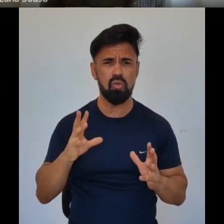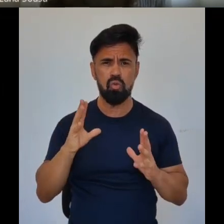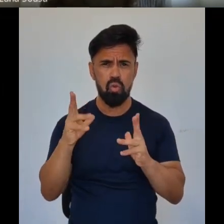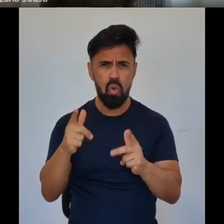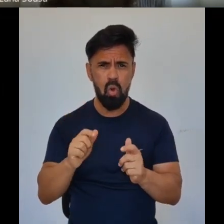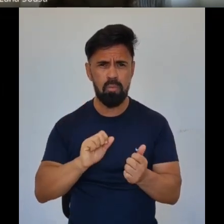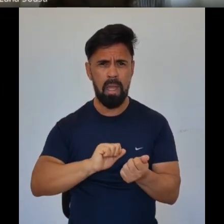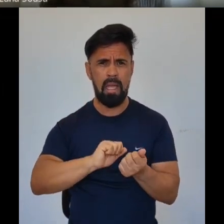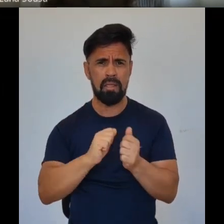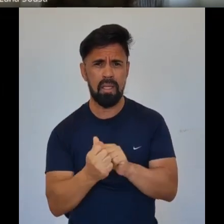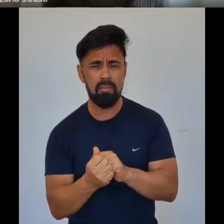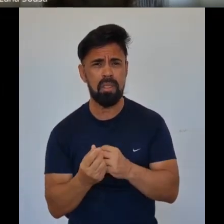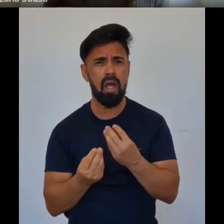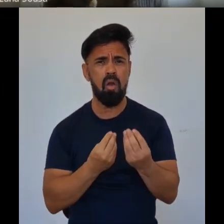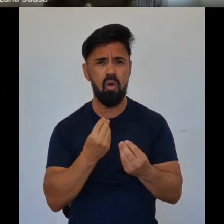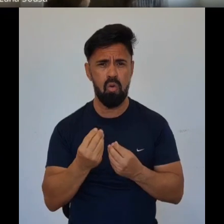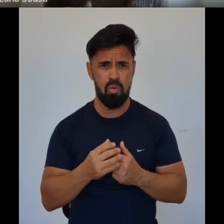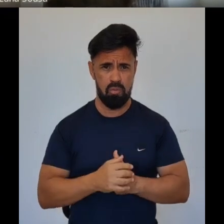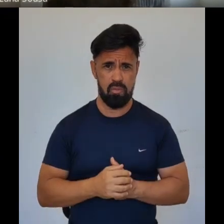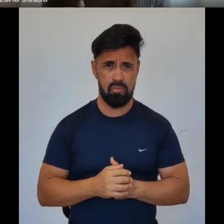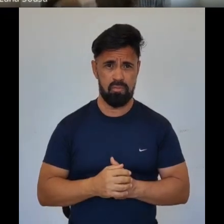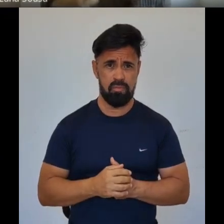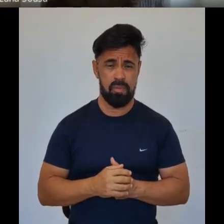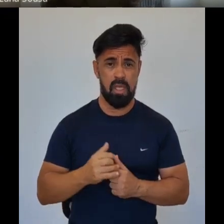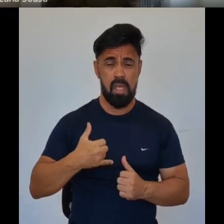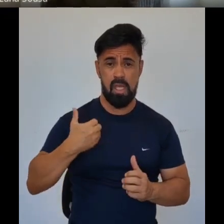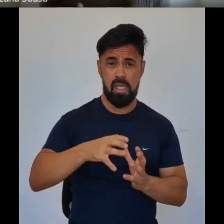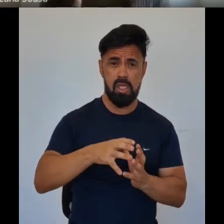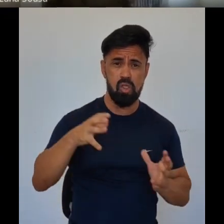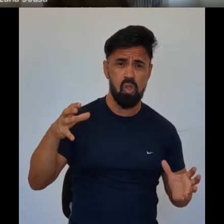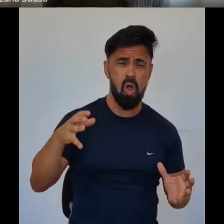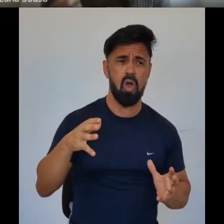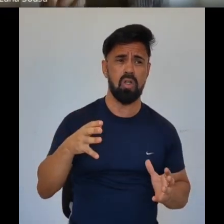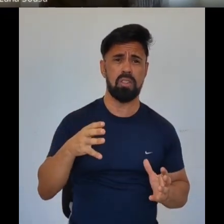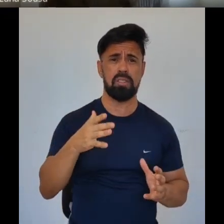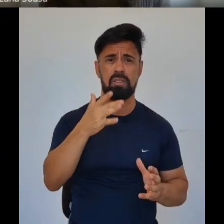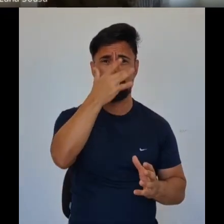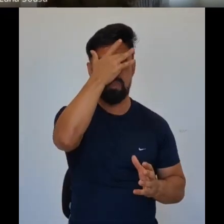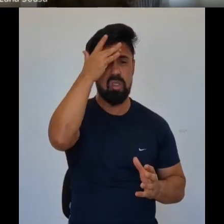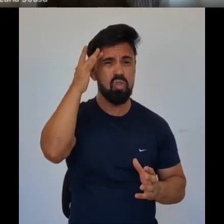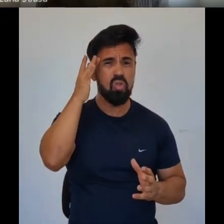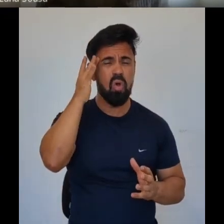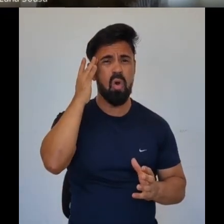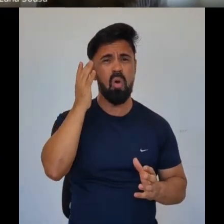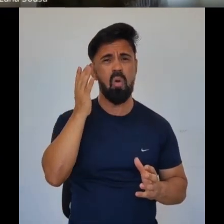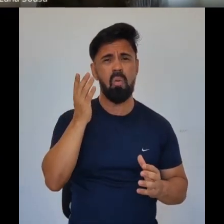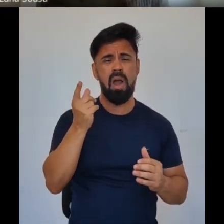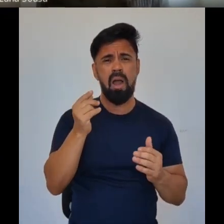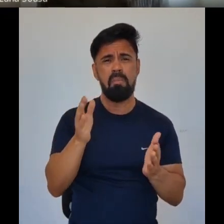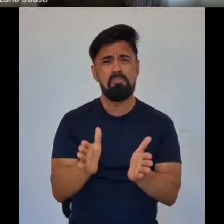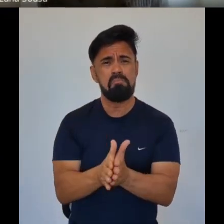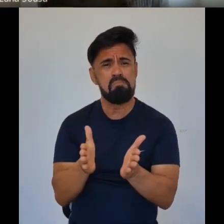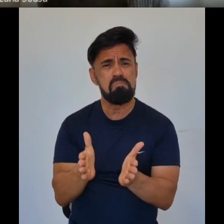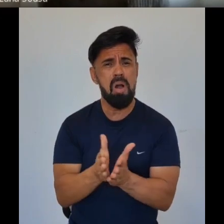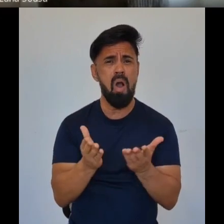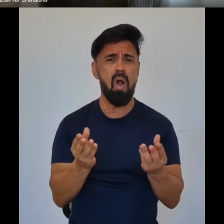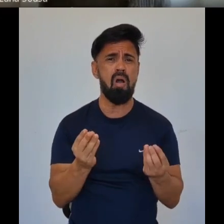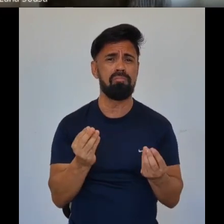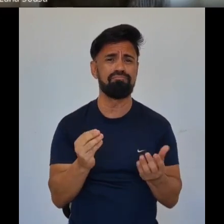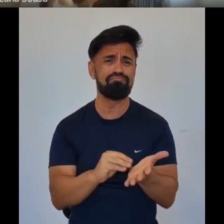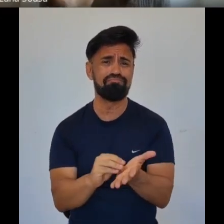os idosos tinham a mesma condição adaptativa de enfrentamento. Idosos de